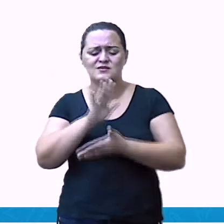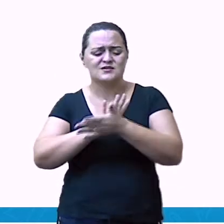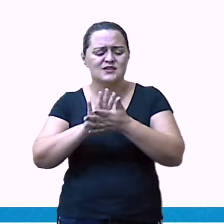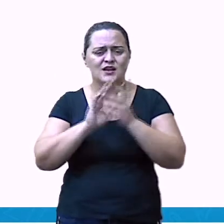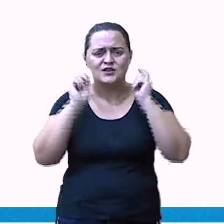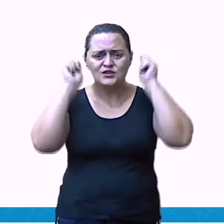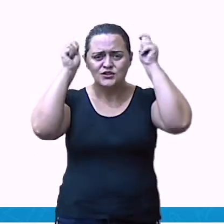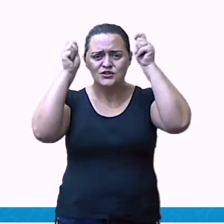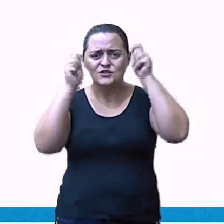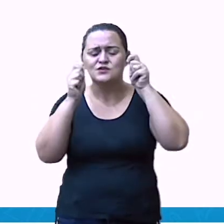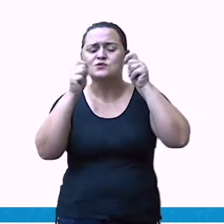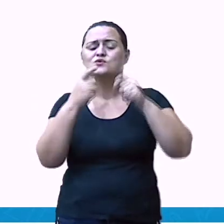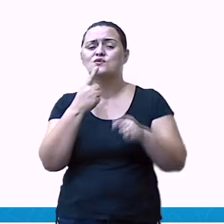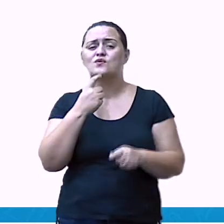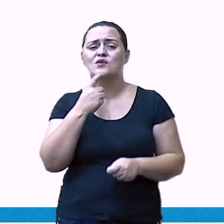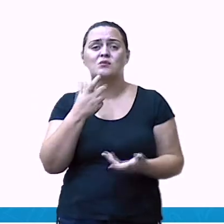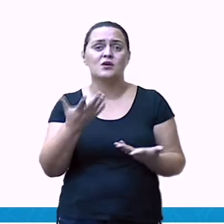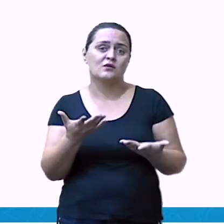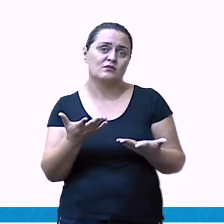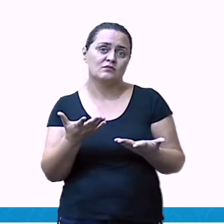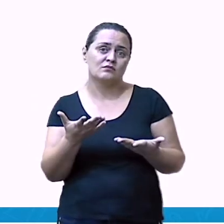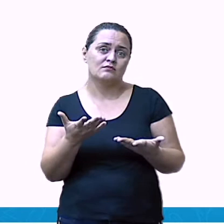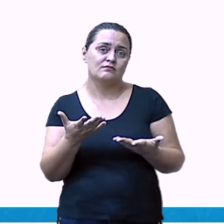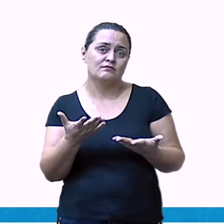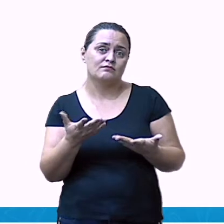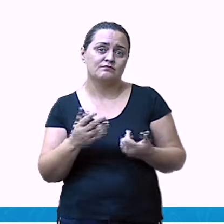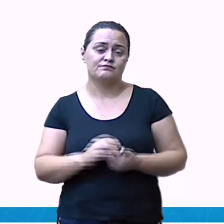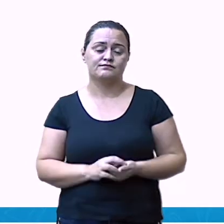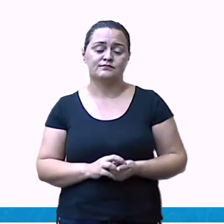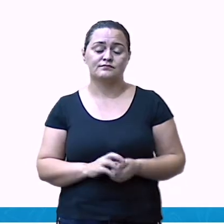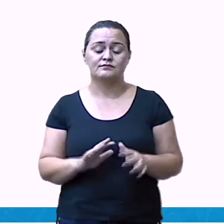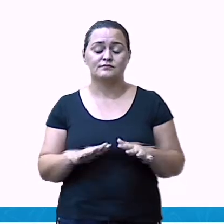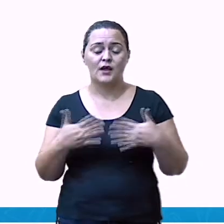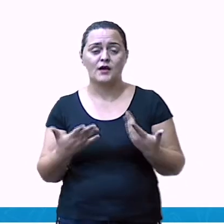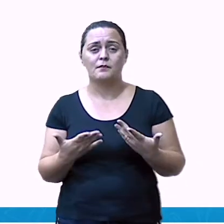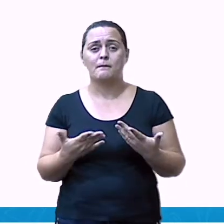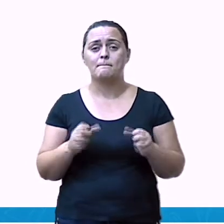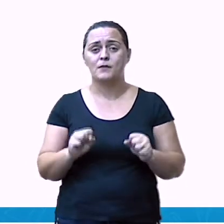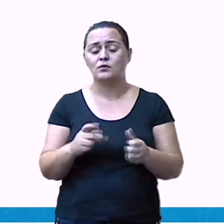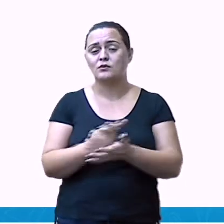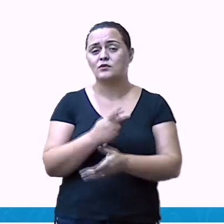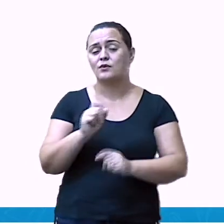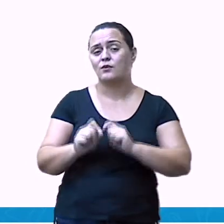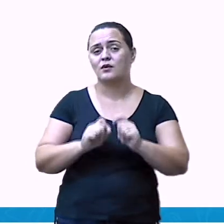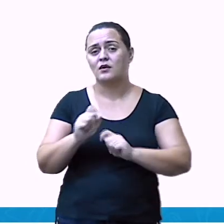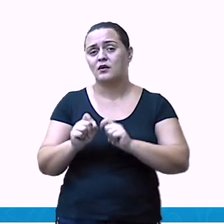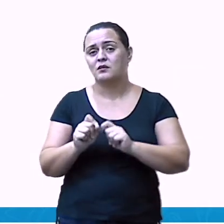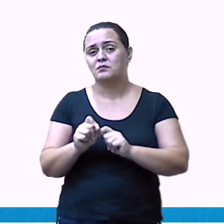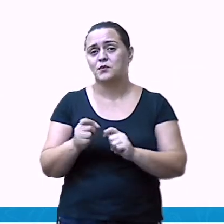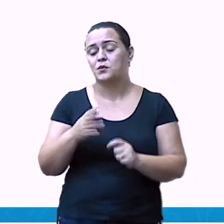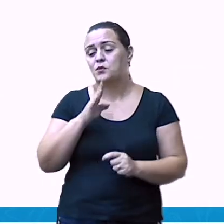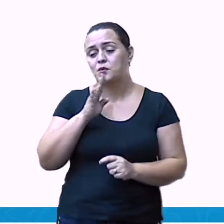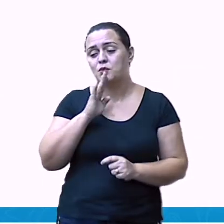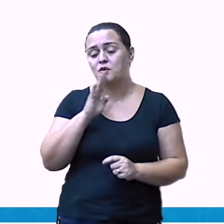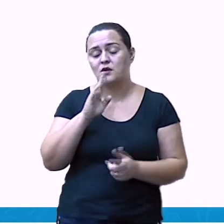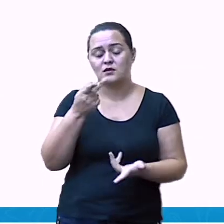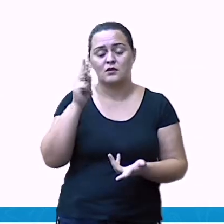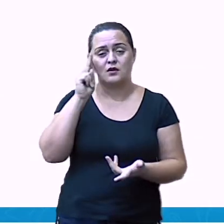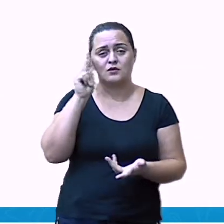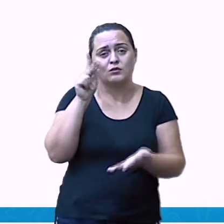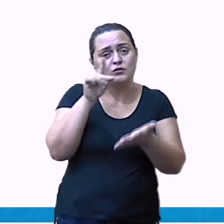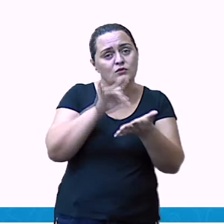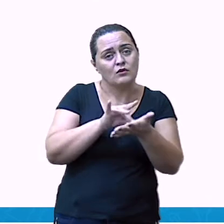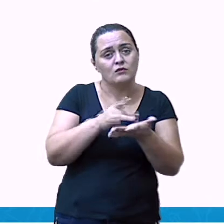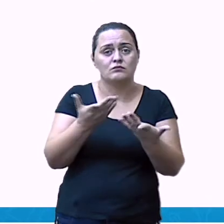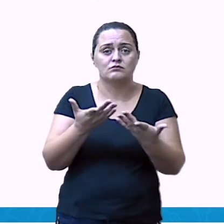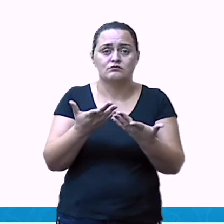Vermelho, talvez também não iria fazer diferença nenhuma ele entender a história que o vovô